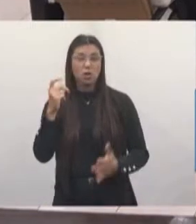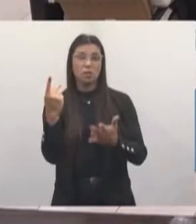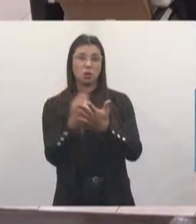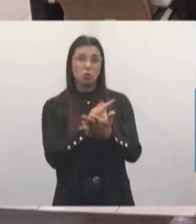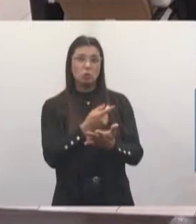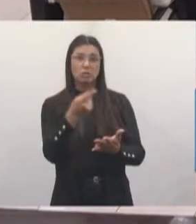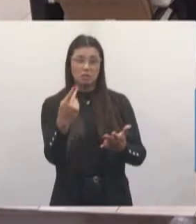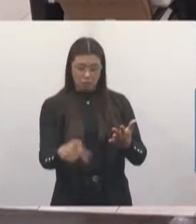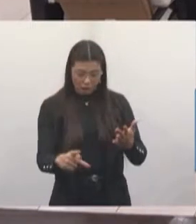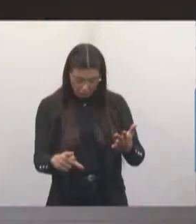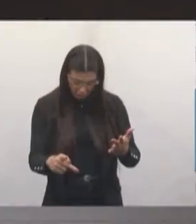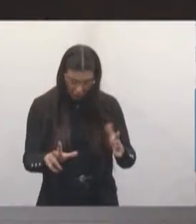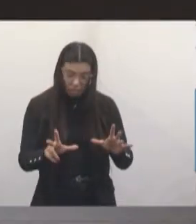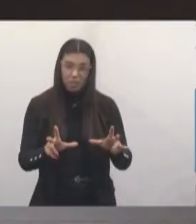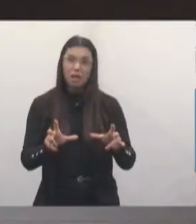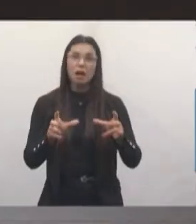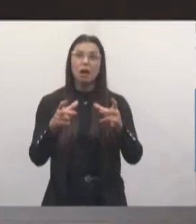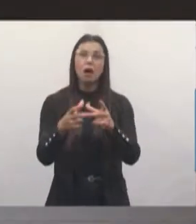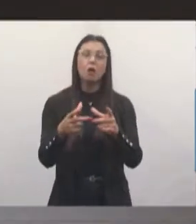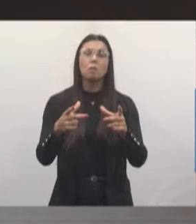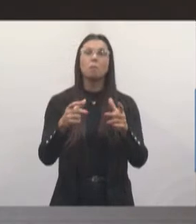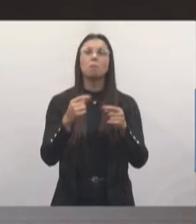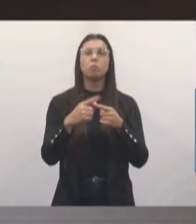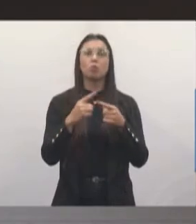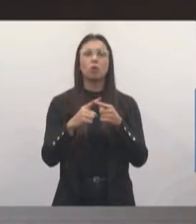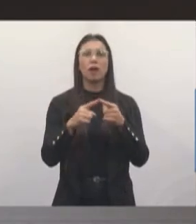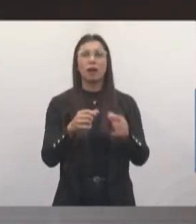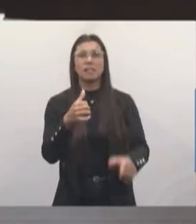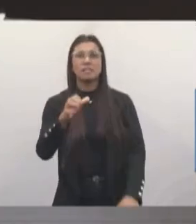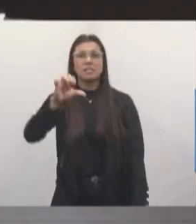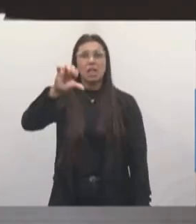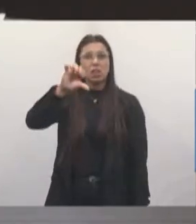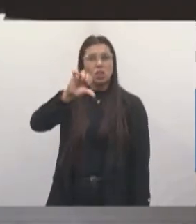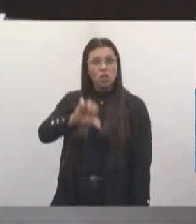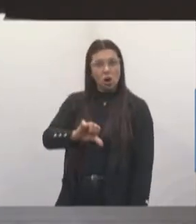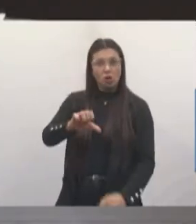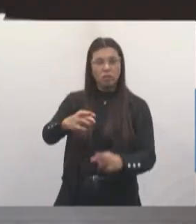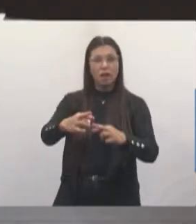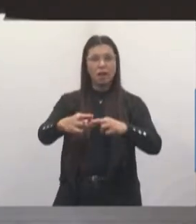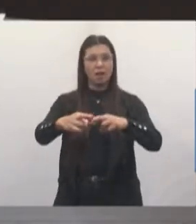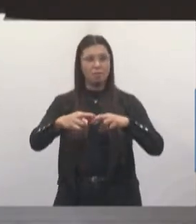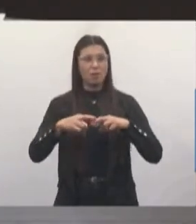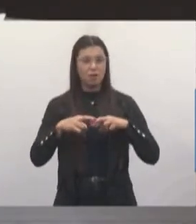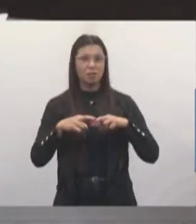acontecendo nessa casa aqui, de 19 requerimentos,